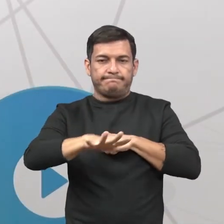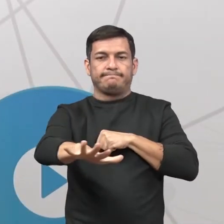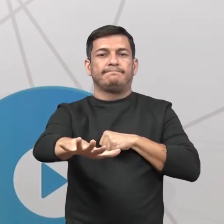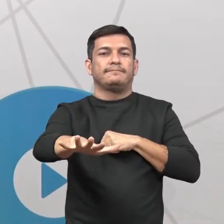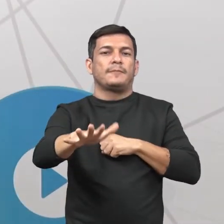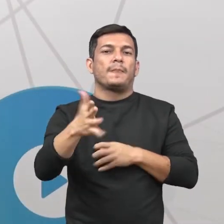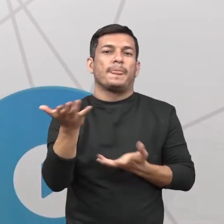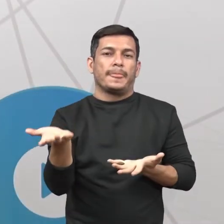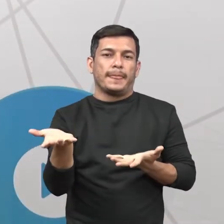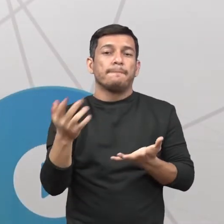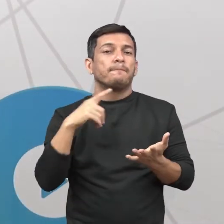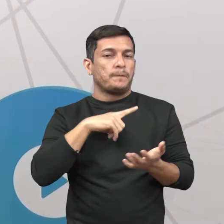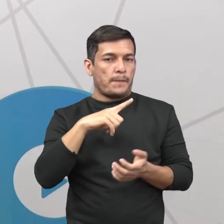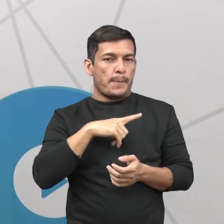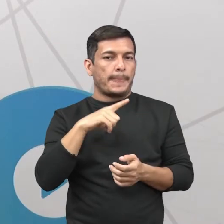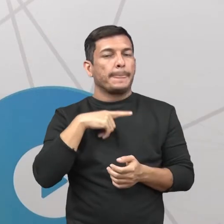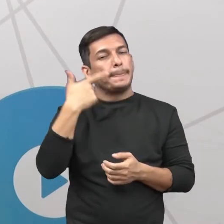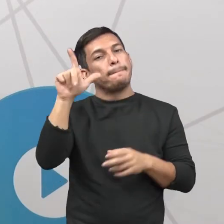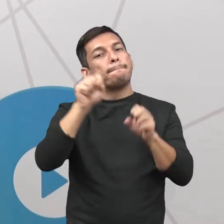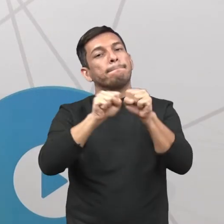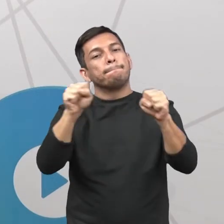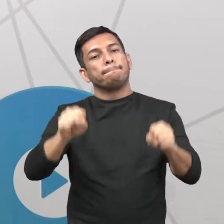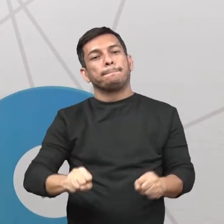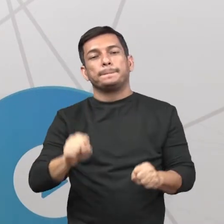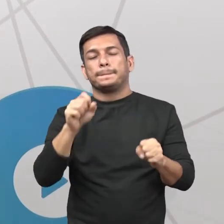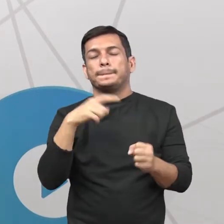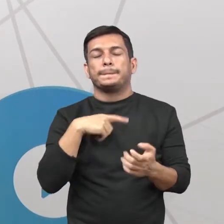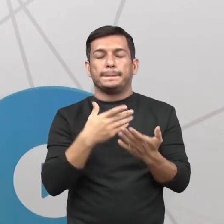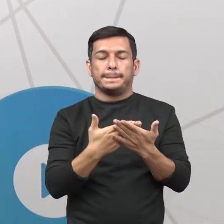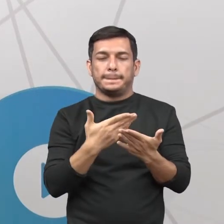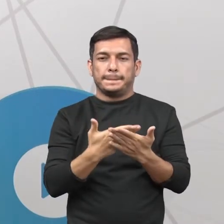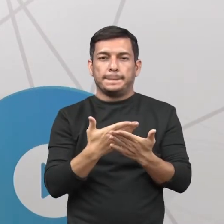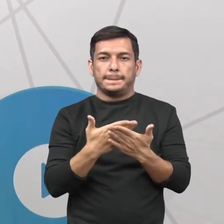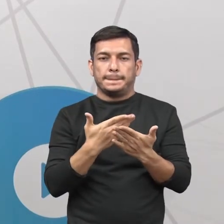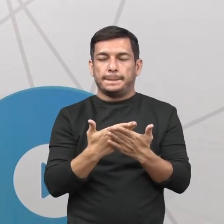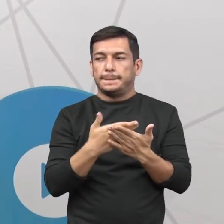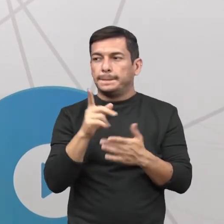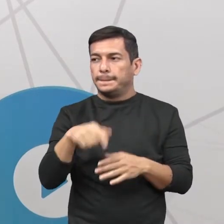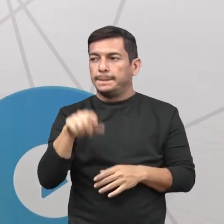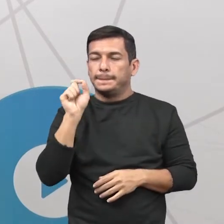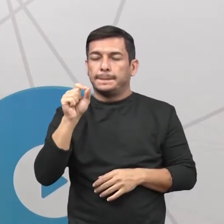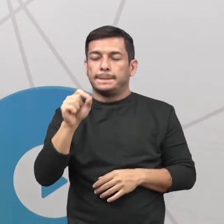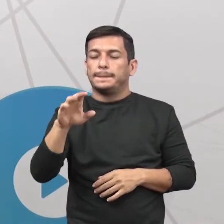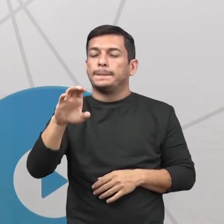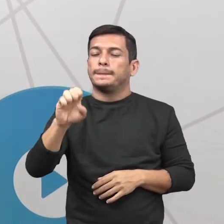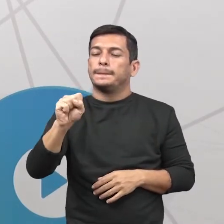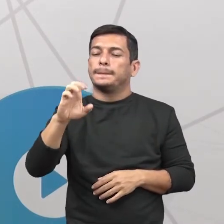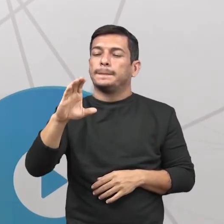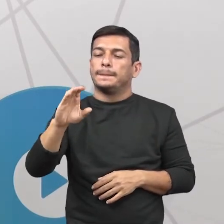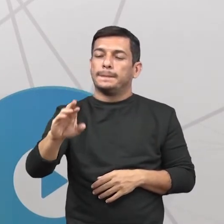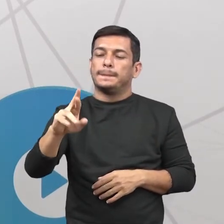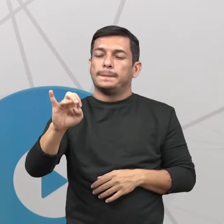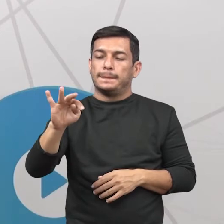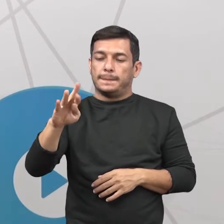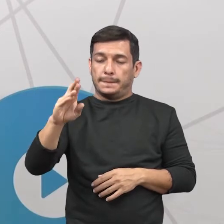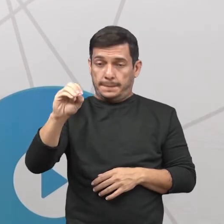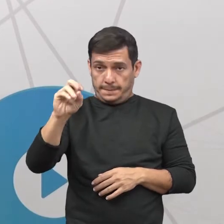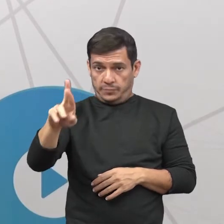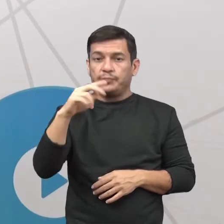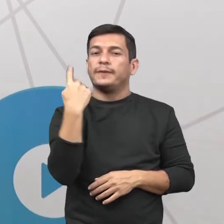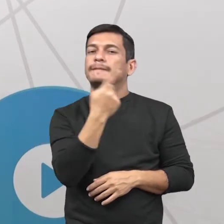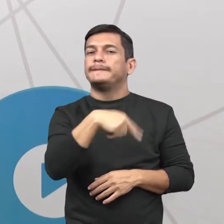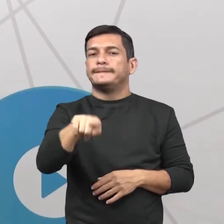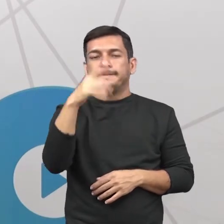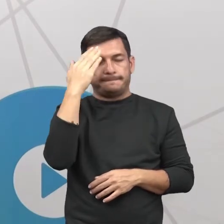excretar. Existe um outro sistema que nós vamos estudar mais à frente, que é o sistema excretor, que nós vamos entender